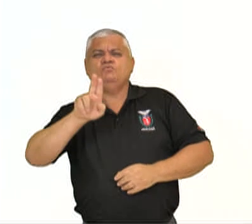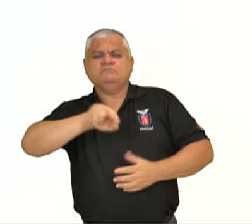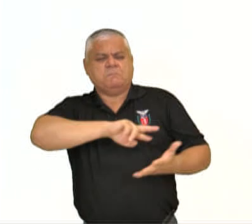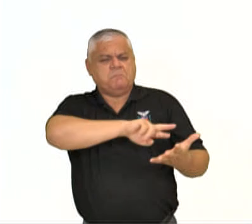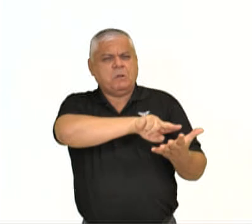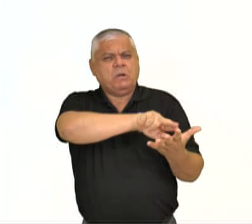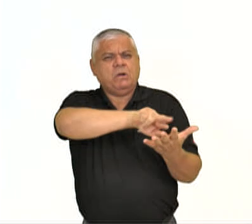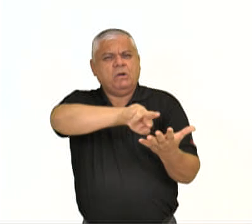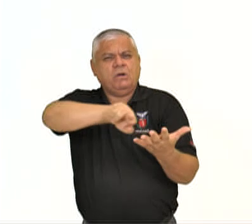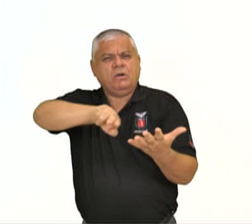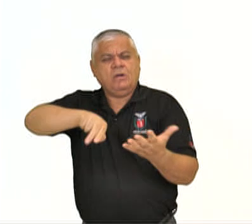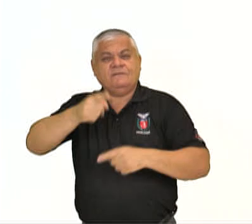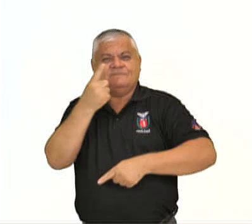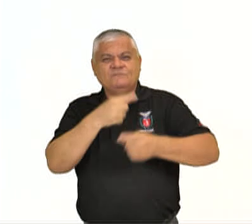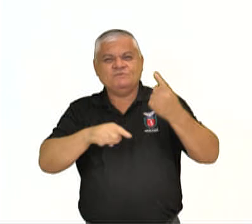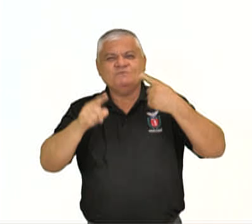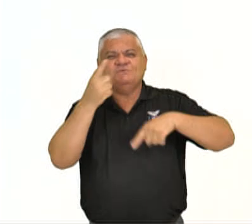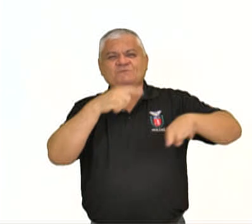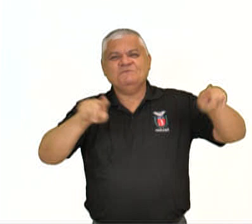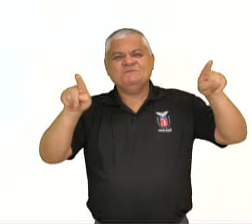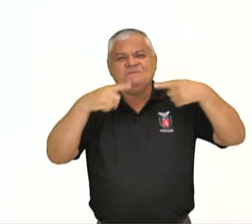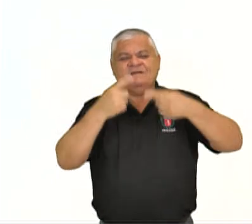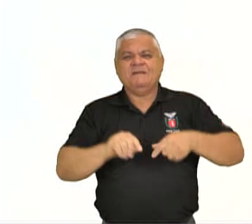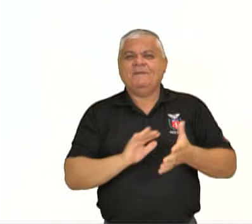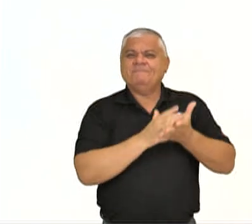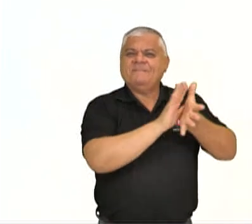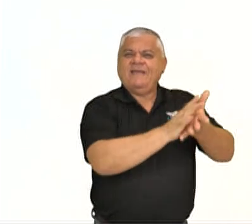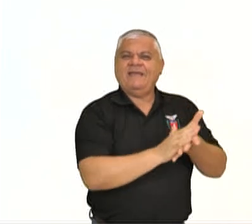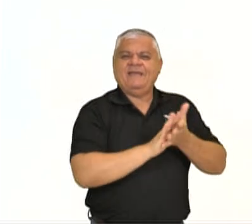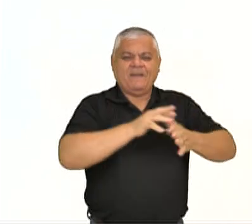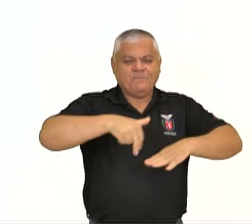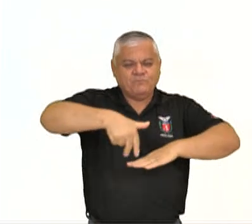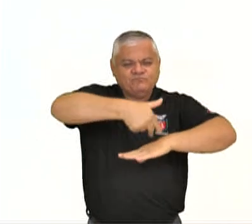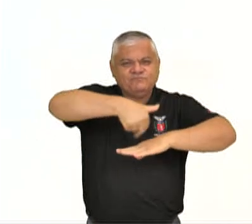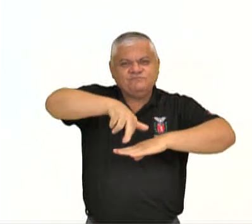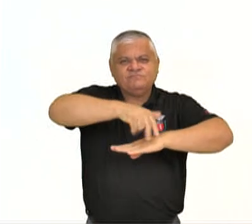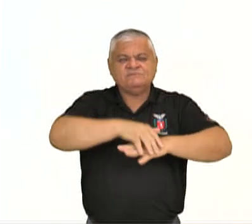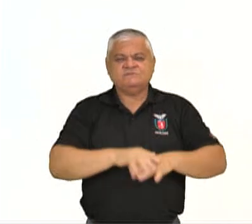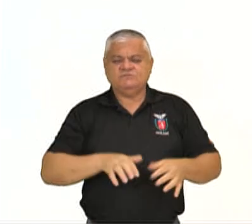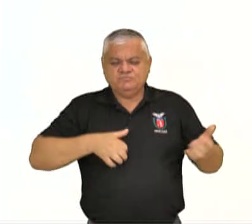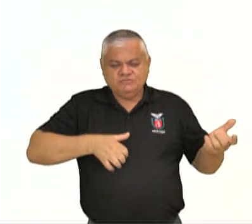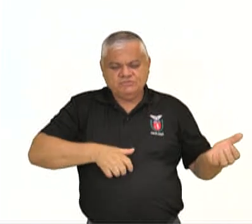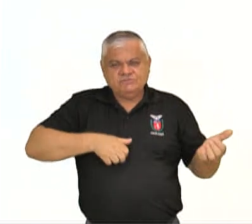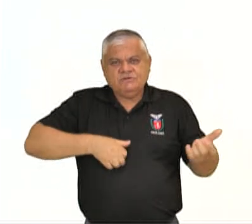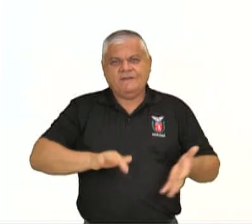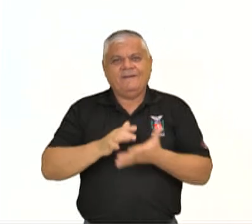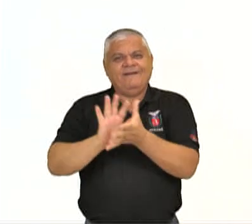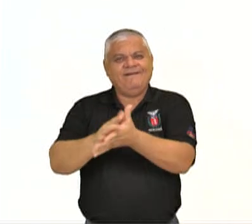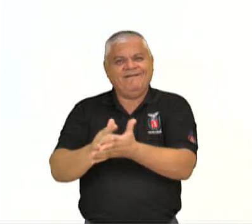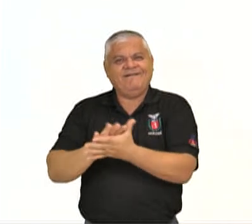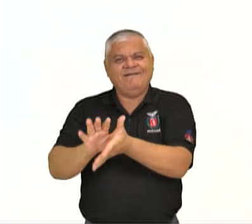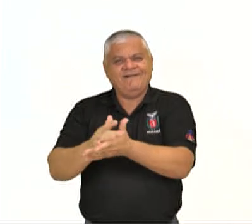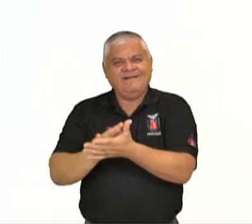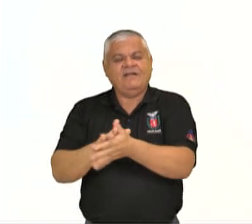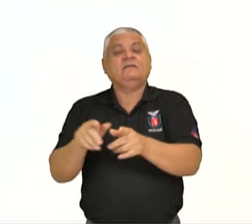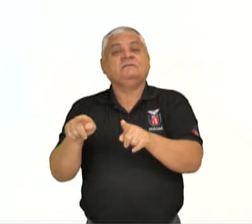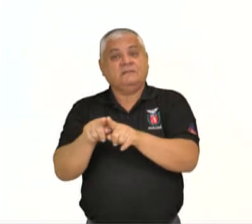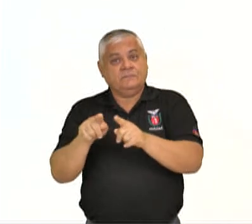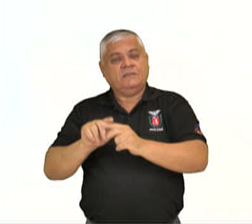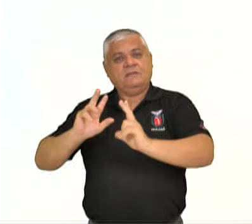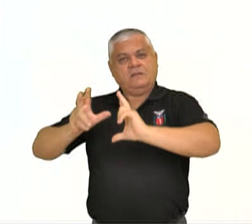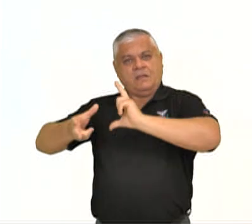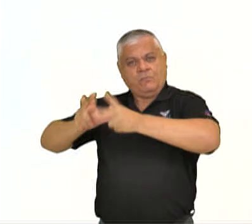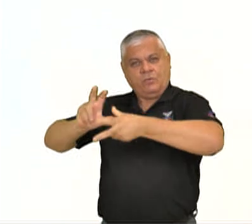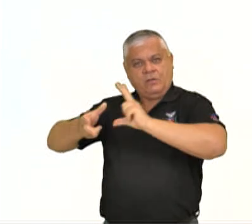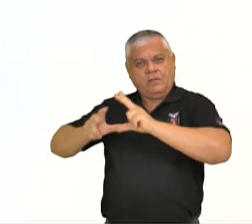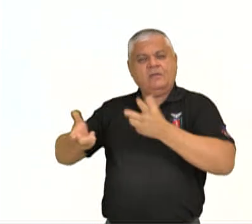formas de música brasileira, como o samba, o chorinho, né? O choro e na nossa roda de